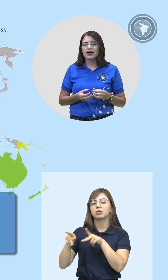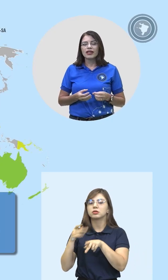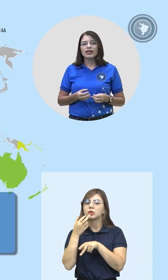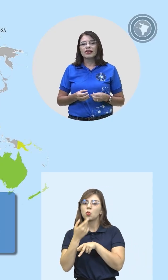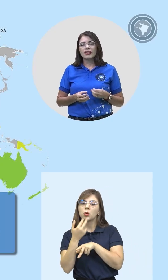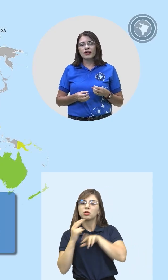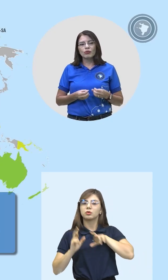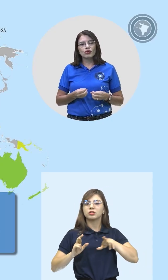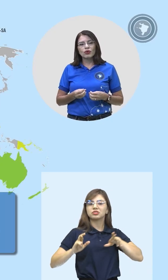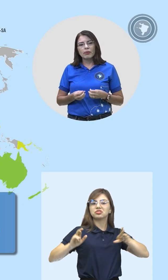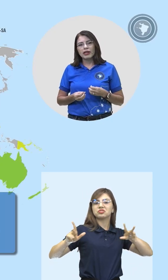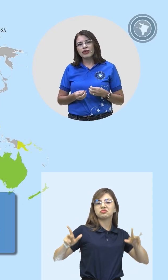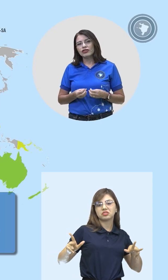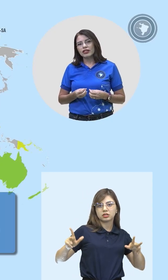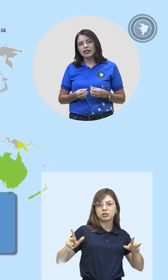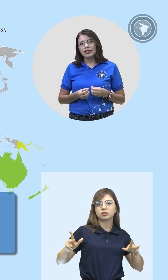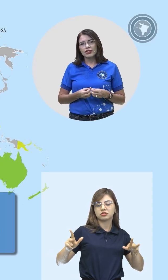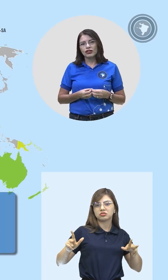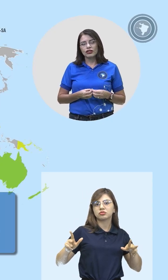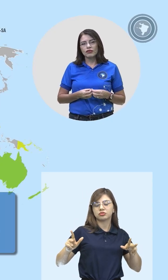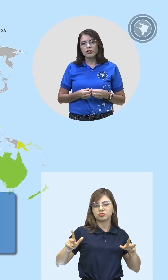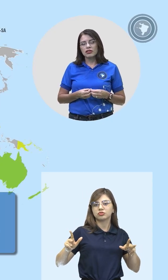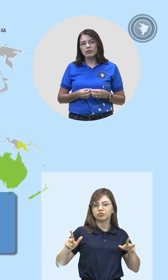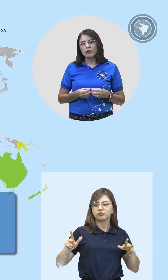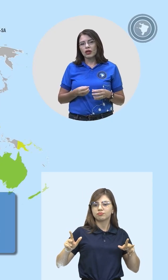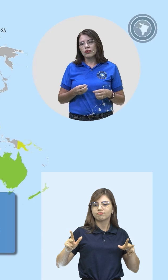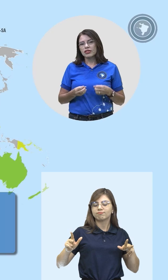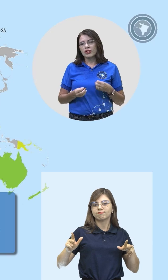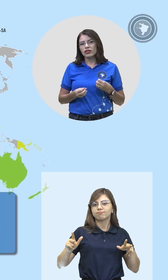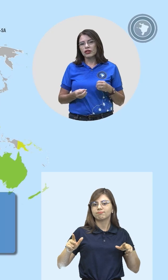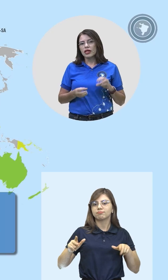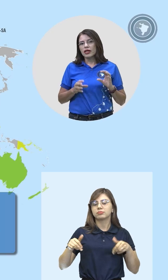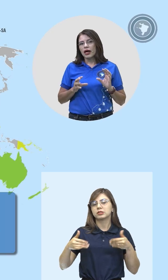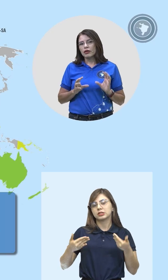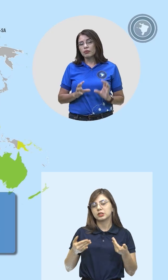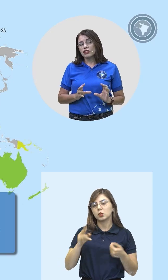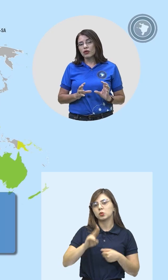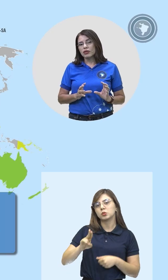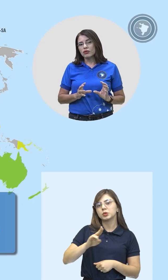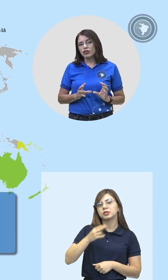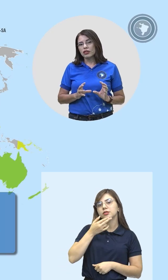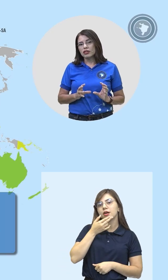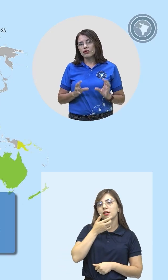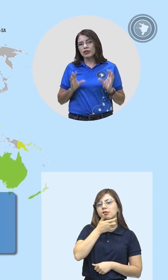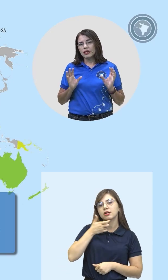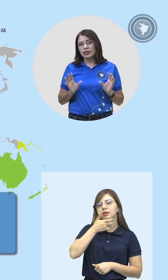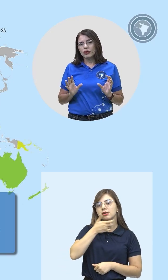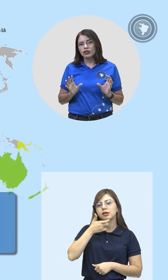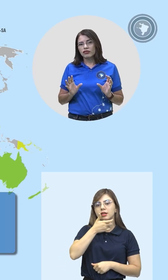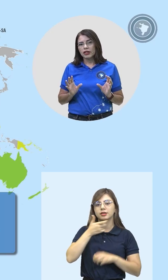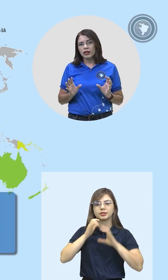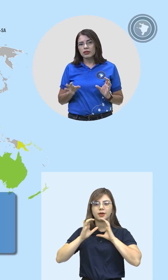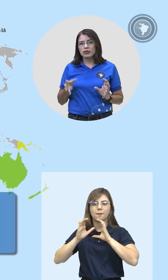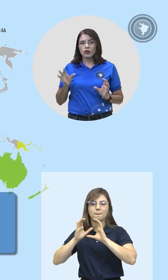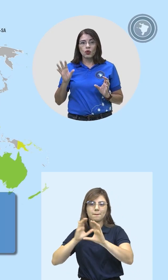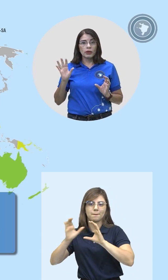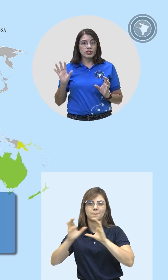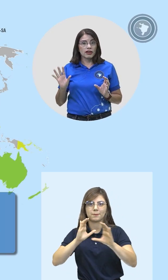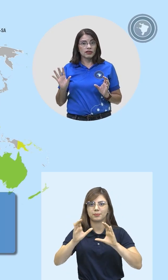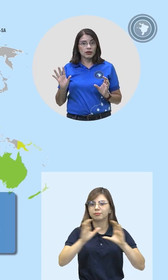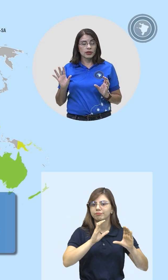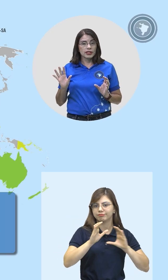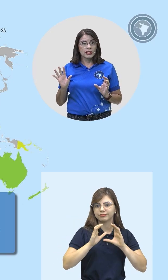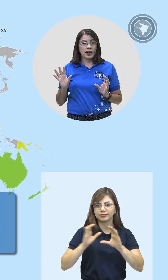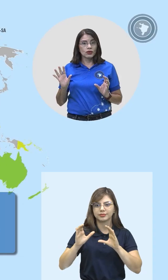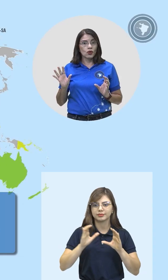vernáculas não mutuamente inteligíveis. Ou seja, as pessoas utilizam línguas diferentes. Uma